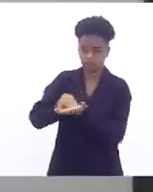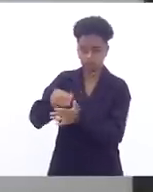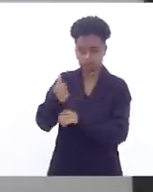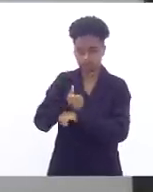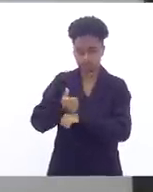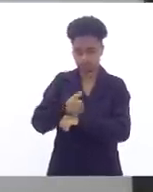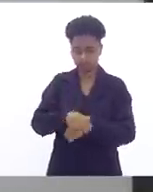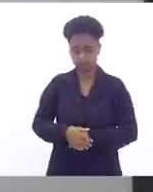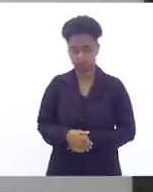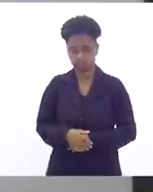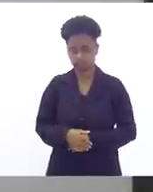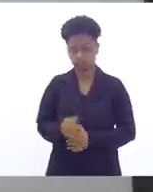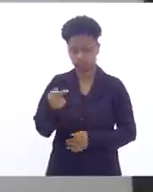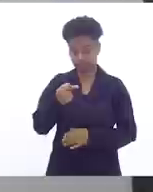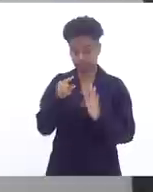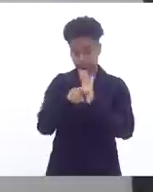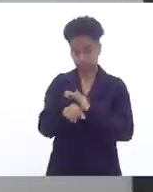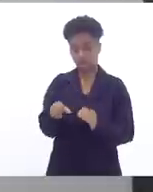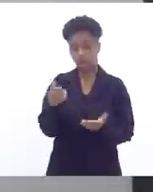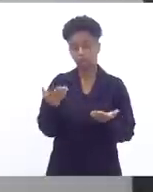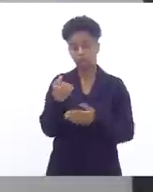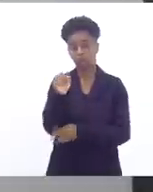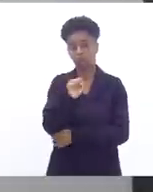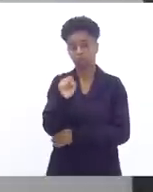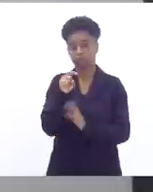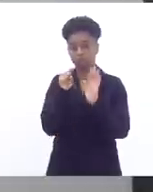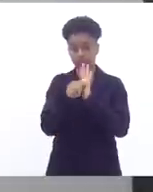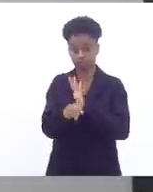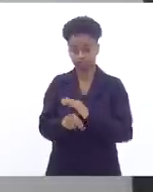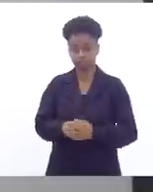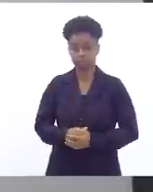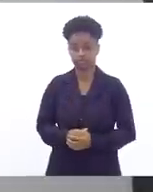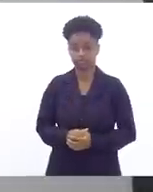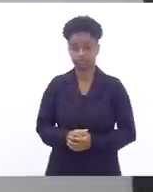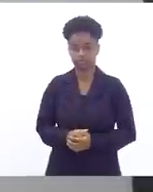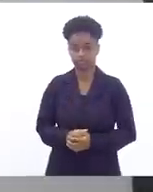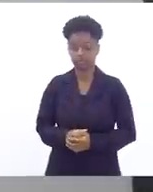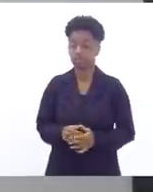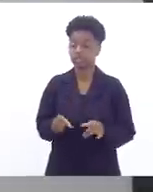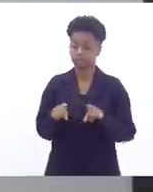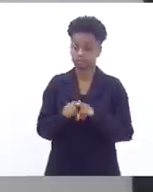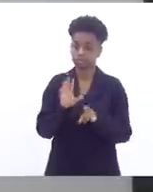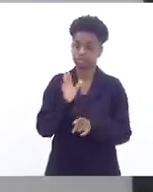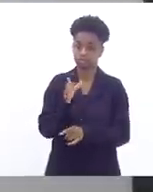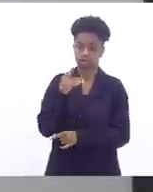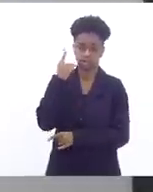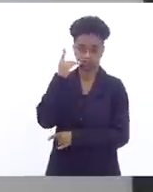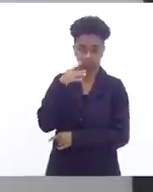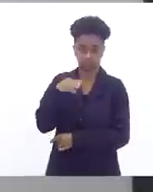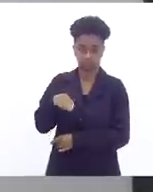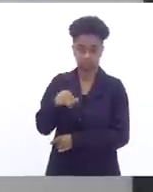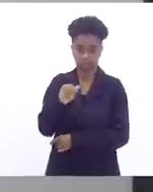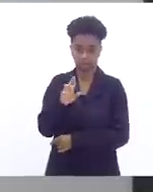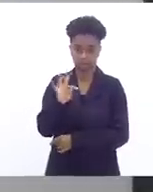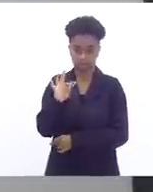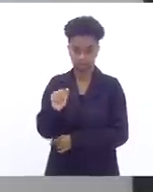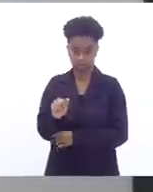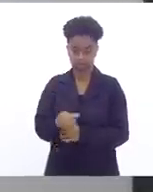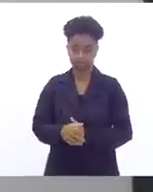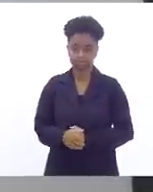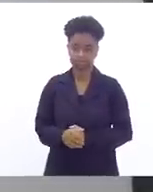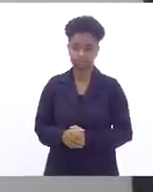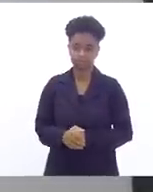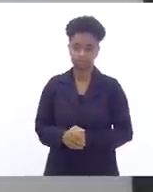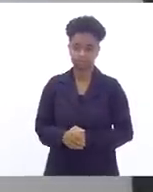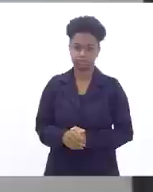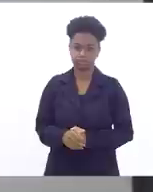Sétima questão a oitava questão também já fez aqui a nossa deputada Marta Rocha